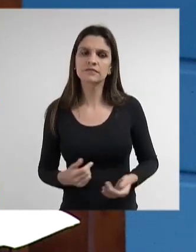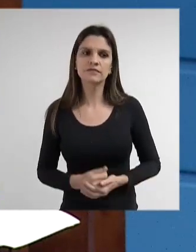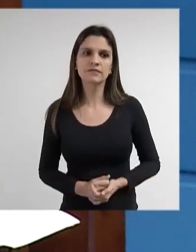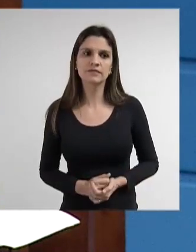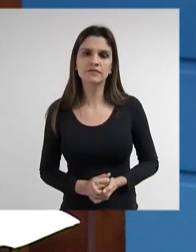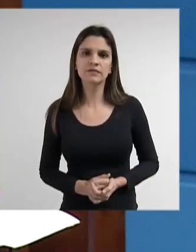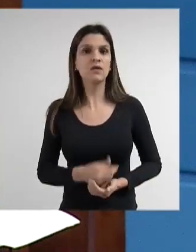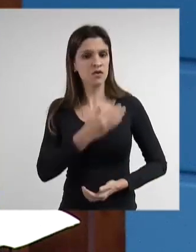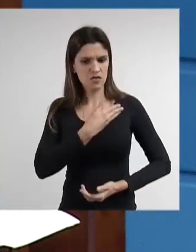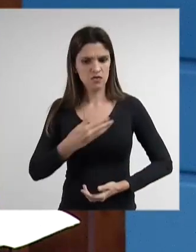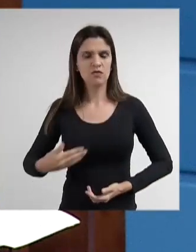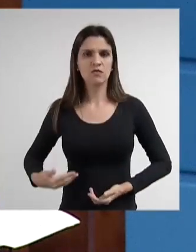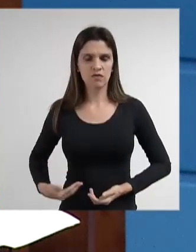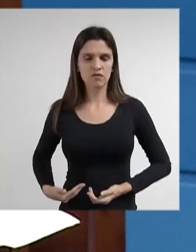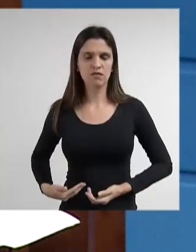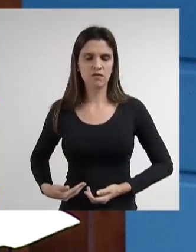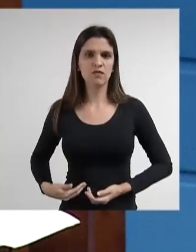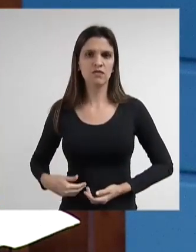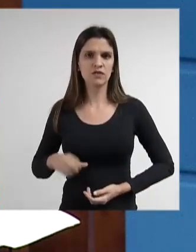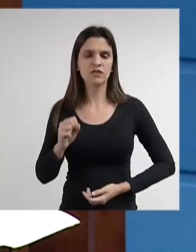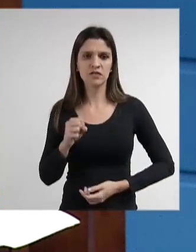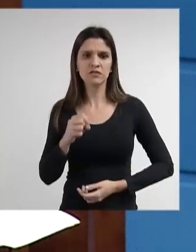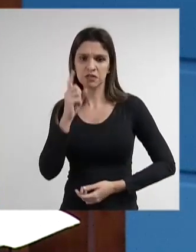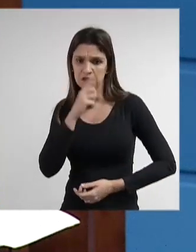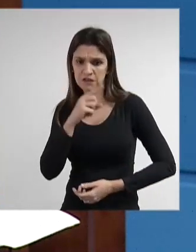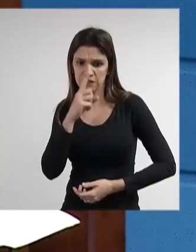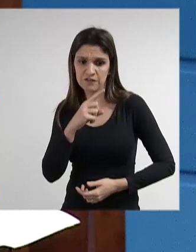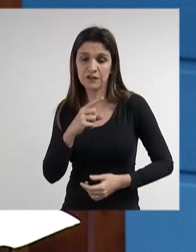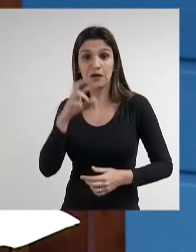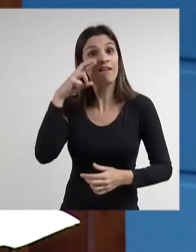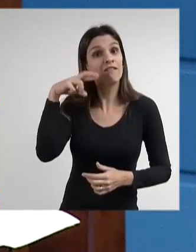na fiscalização, no acompanhamento.